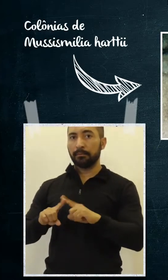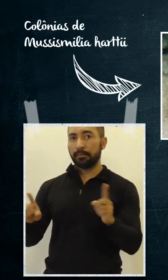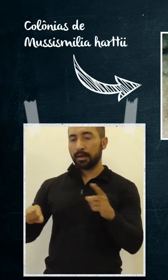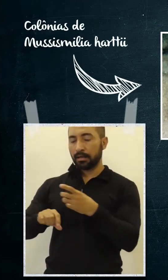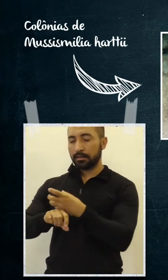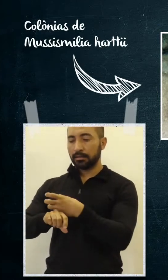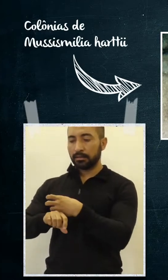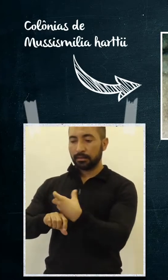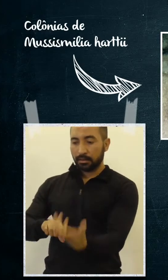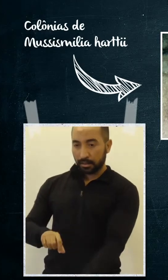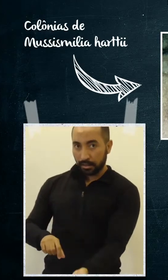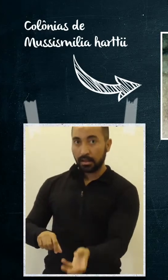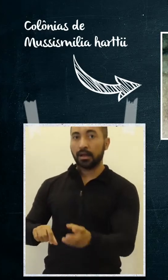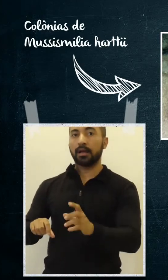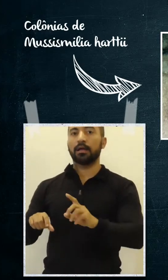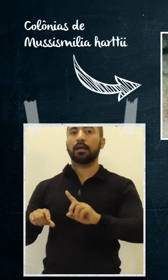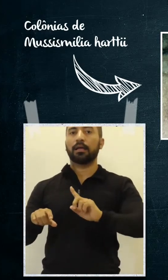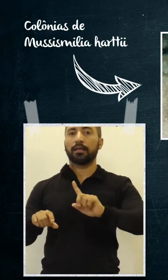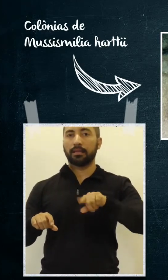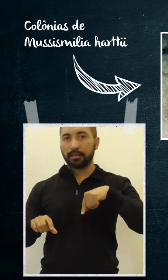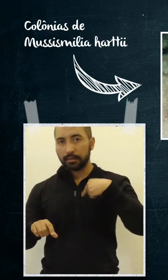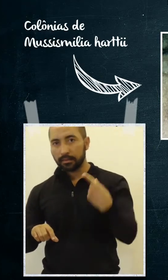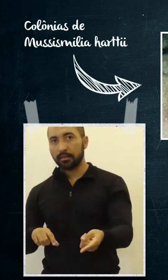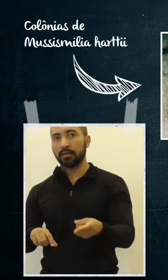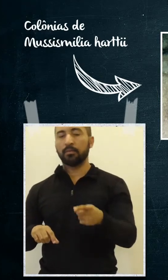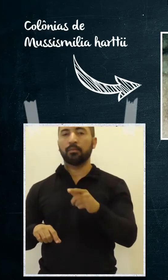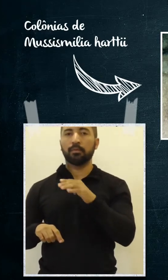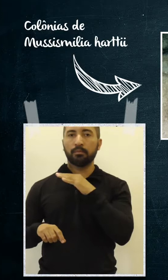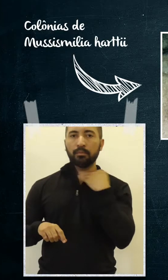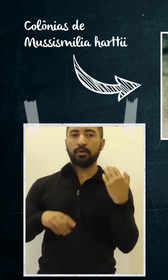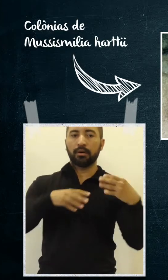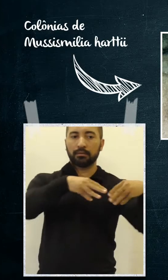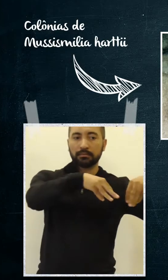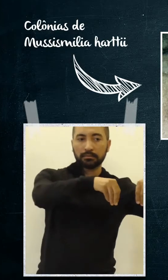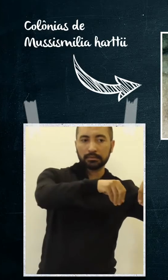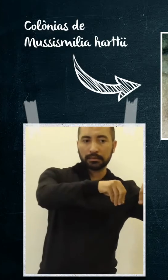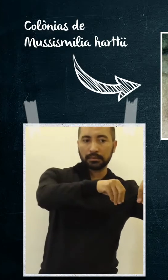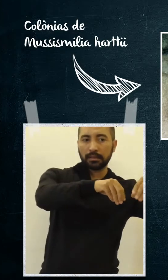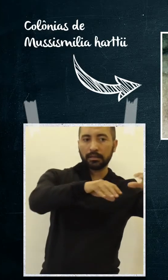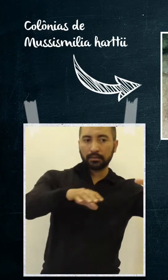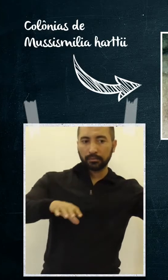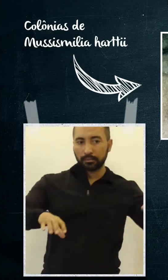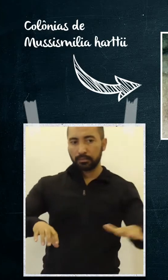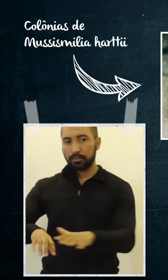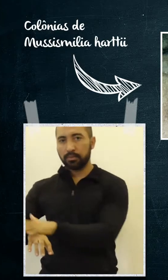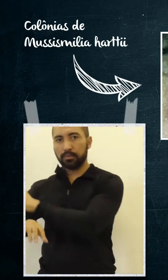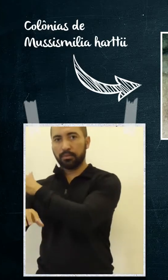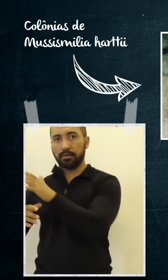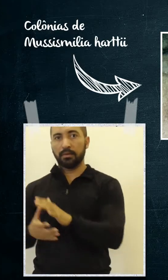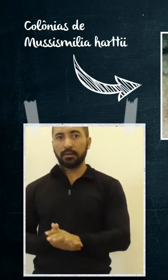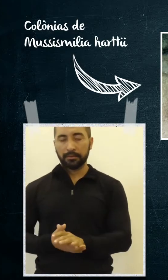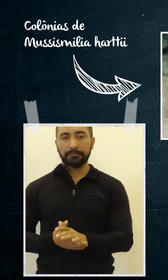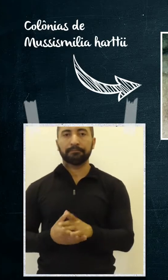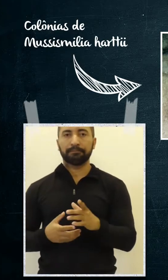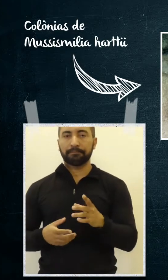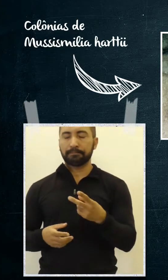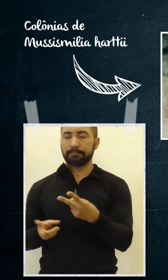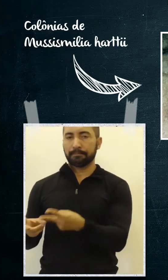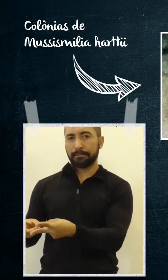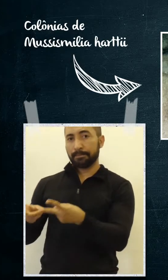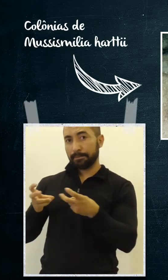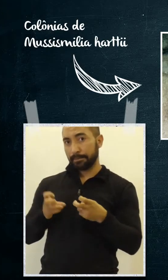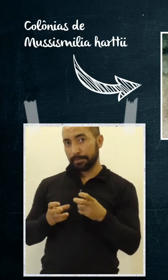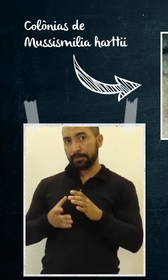caem e morrem por soterramento. São observadas também colônias saudáveis com pólipos soltos, evidenciando a baixa densidade destes,